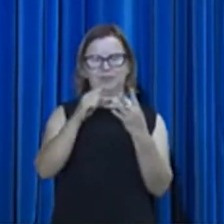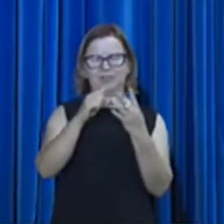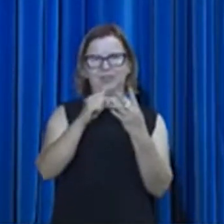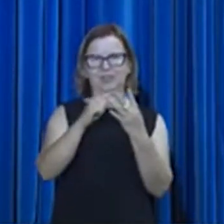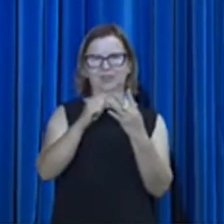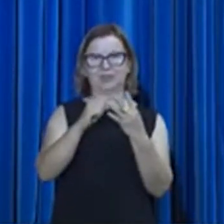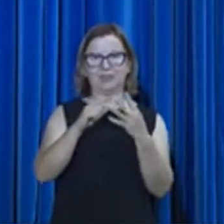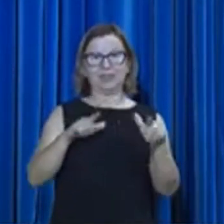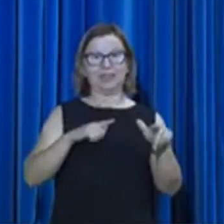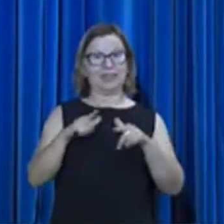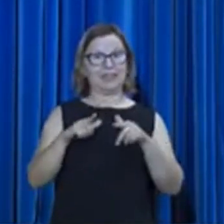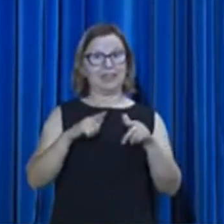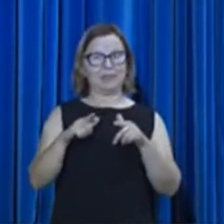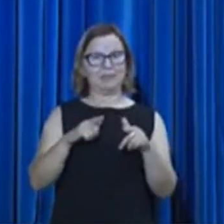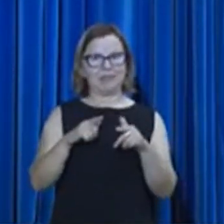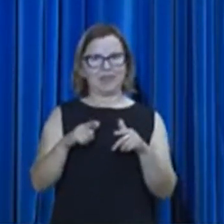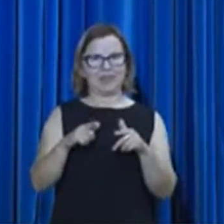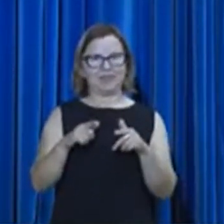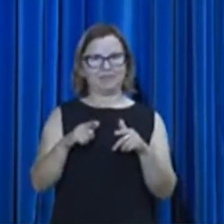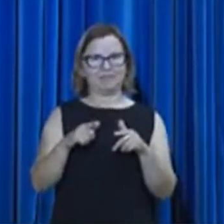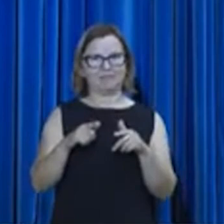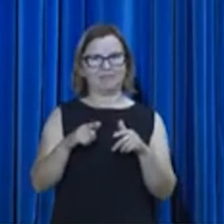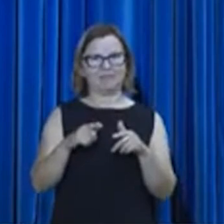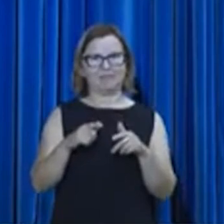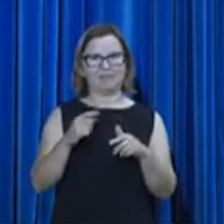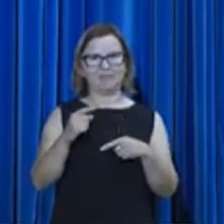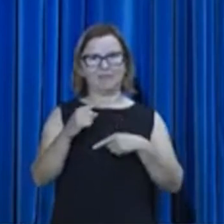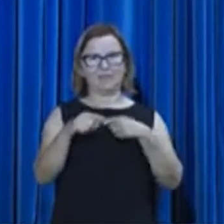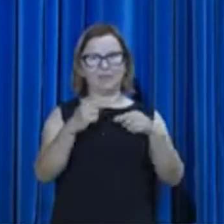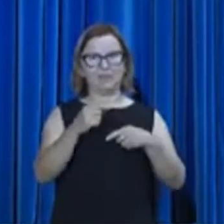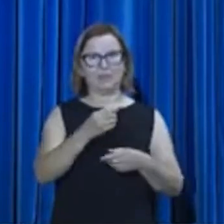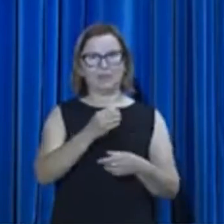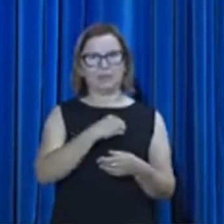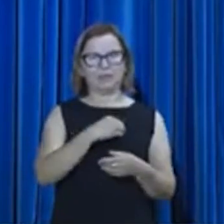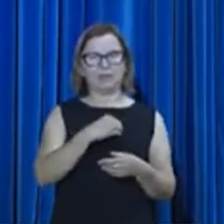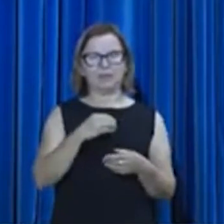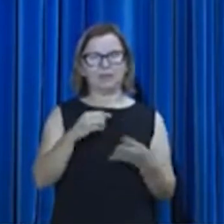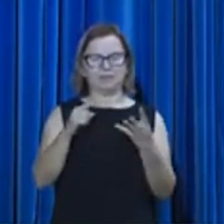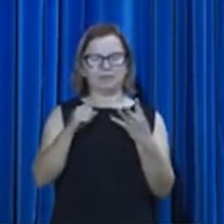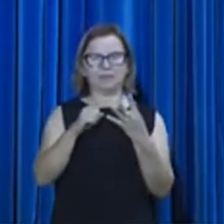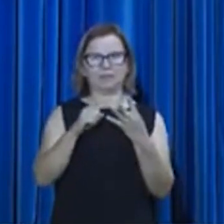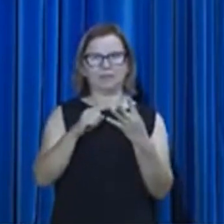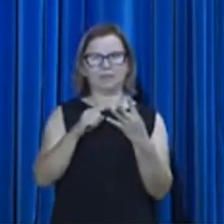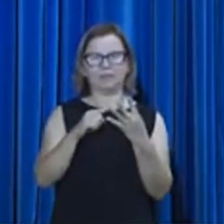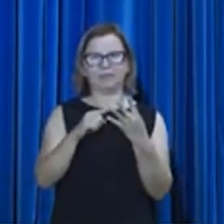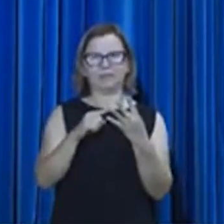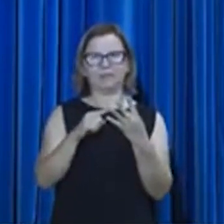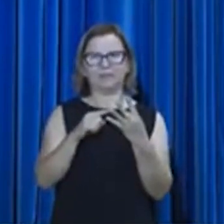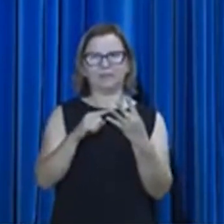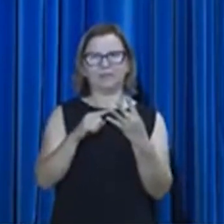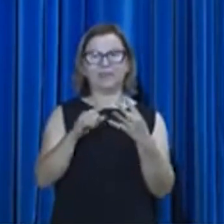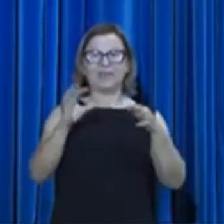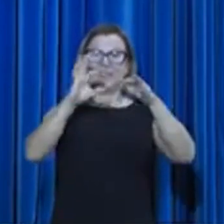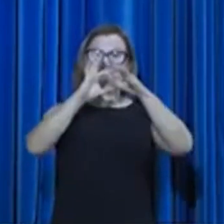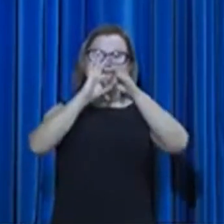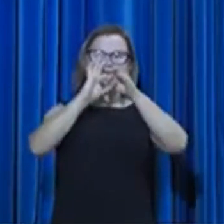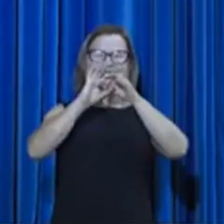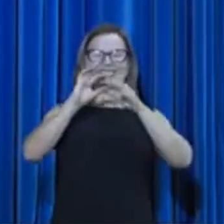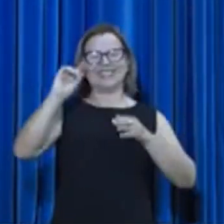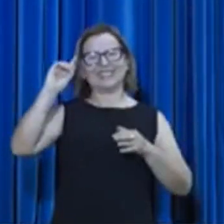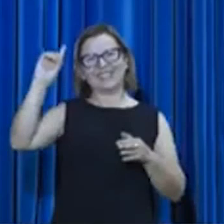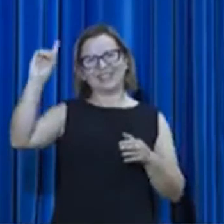na perspectiva do homem sob o pecado e também do homem regenerado. O terceiro ponto é o relacionamento com